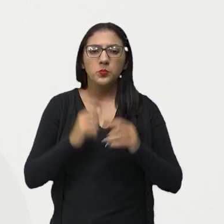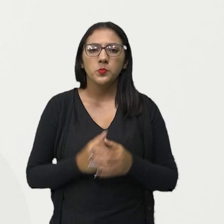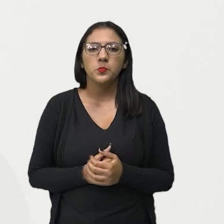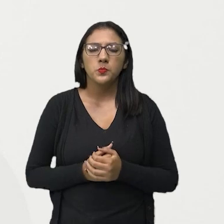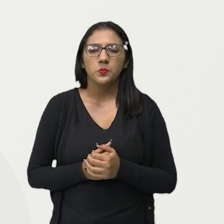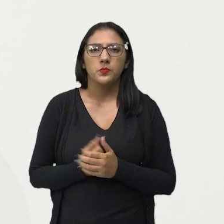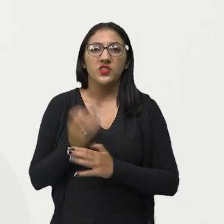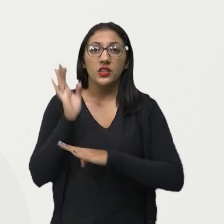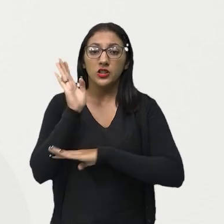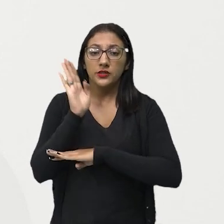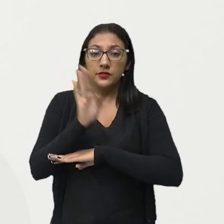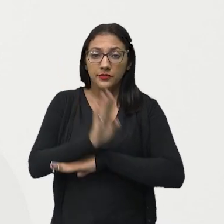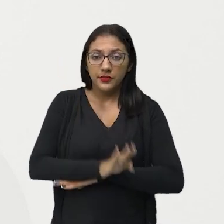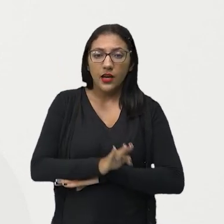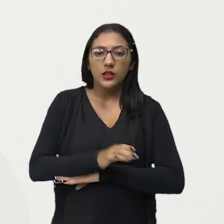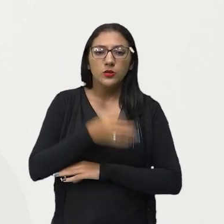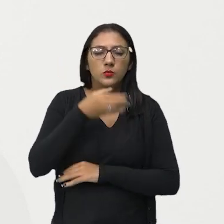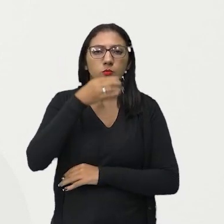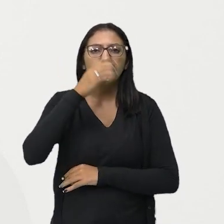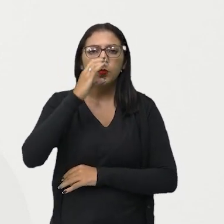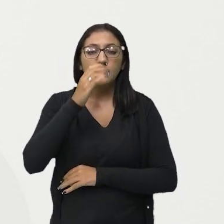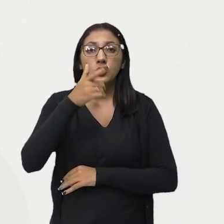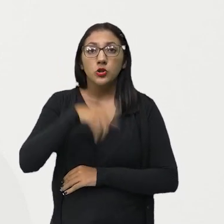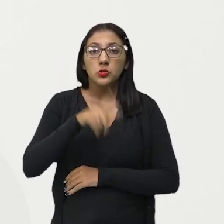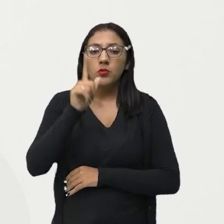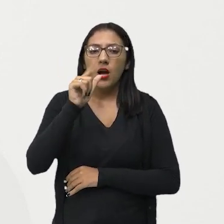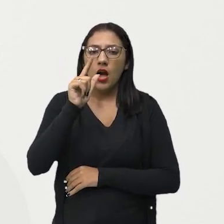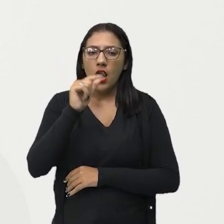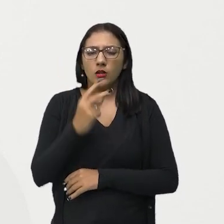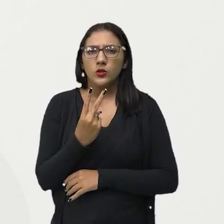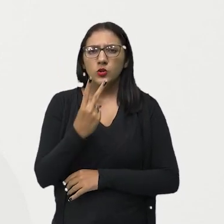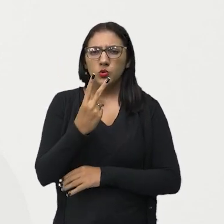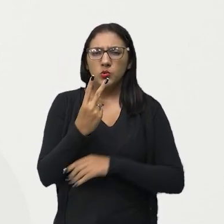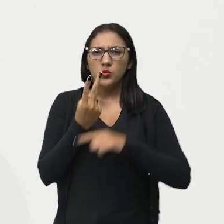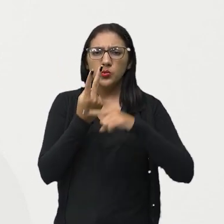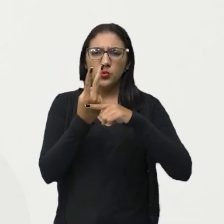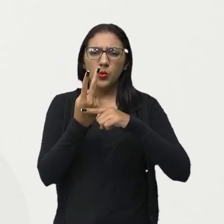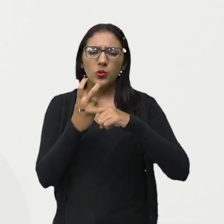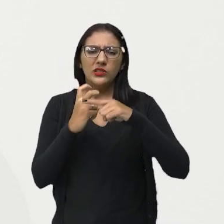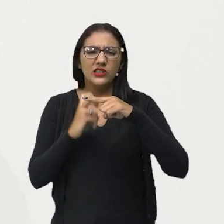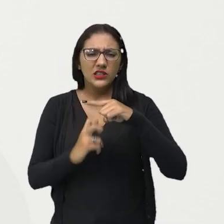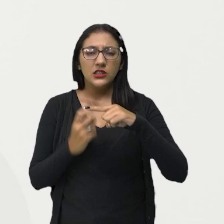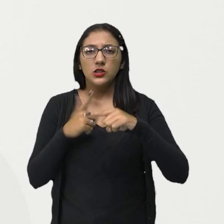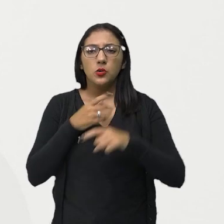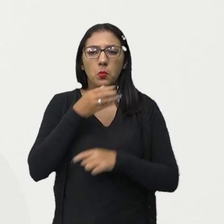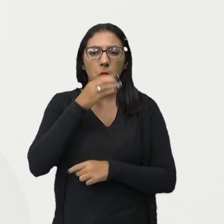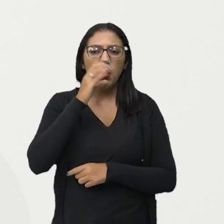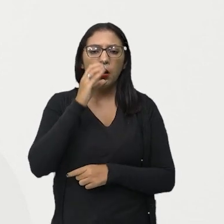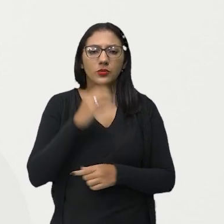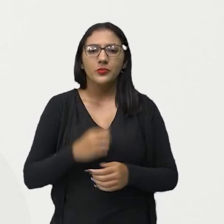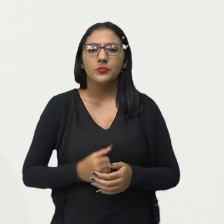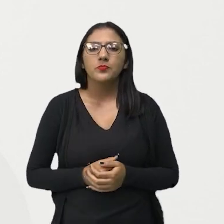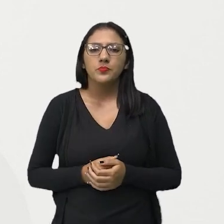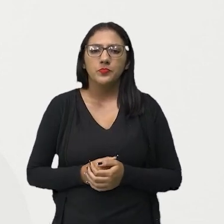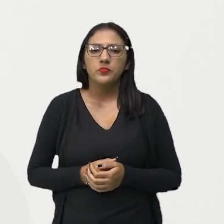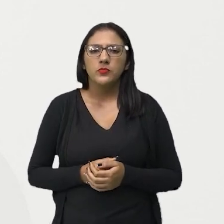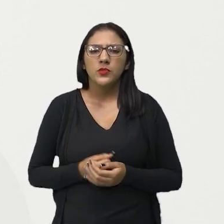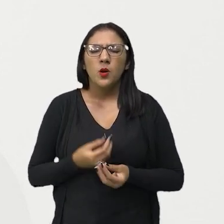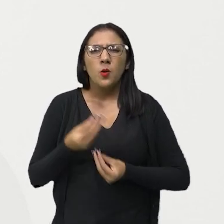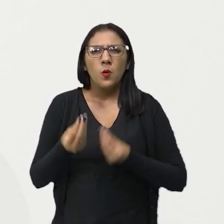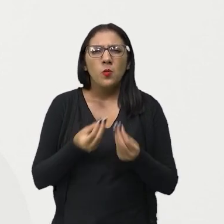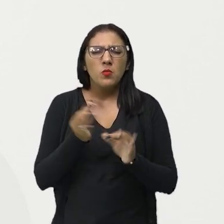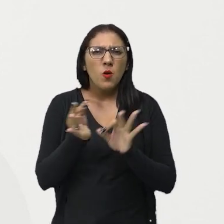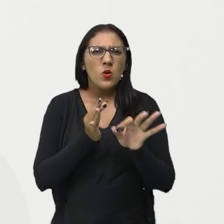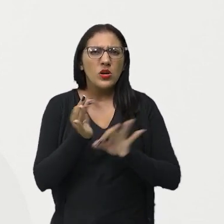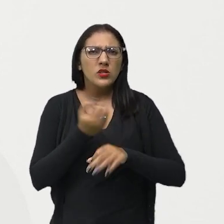No período da tarde, tomou o correspondente a 2/5 dessa medida de capacidade. Qual fração da medida